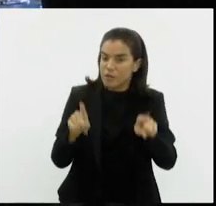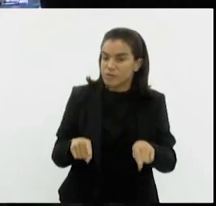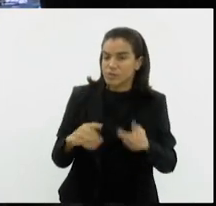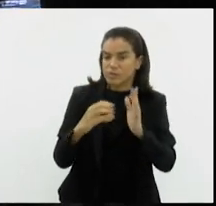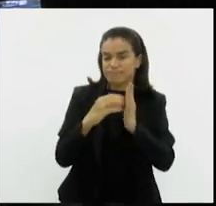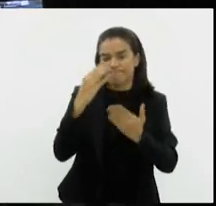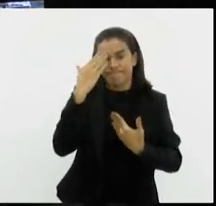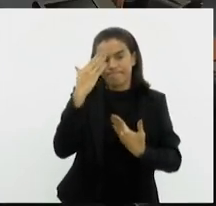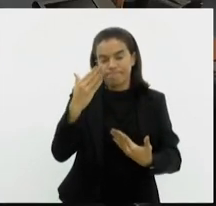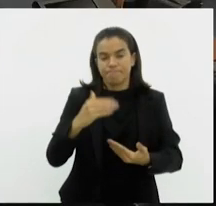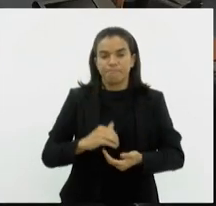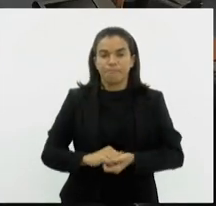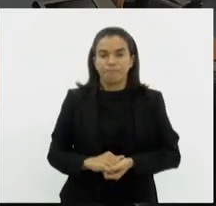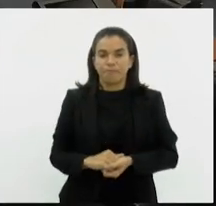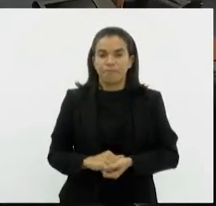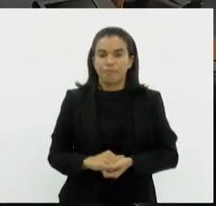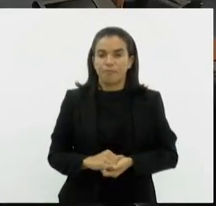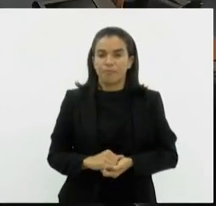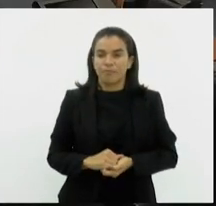muito